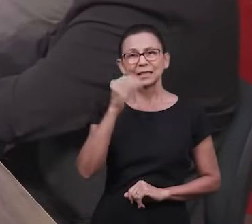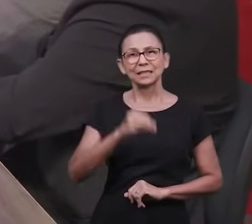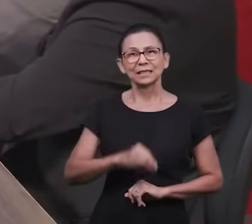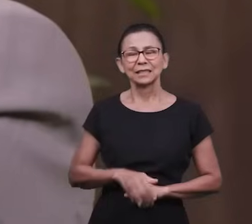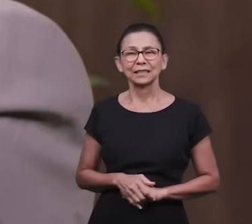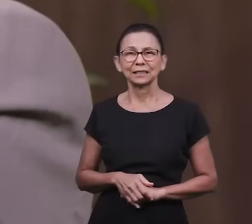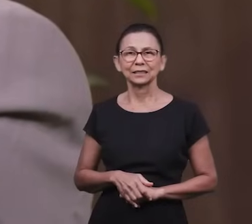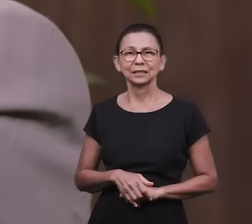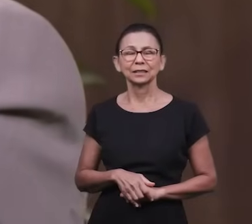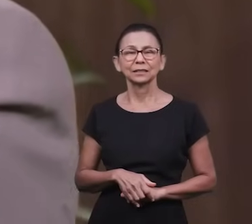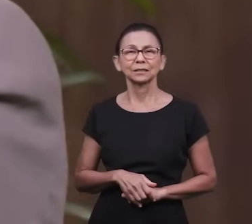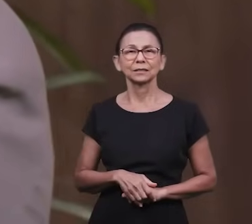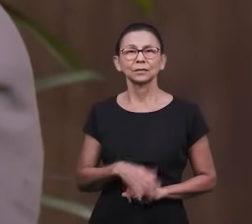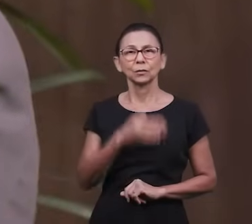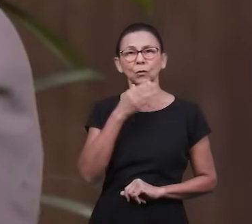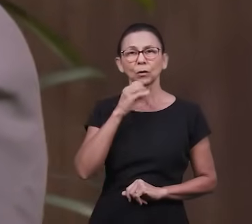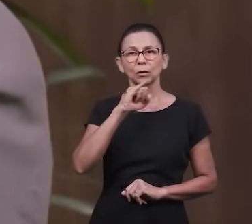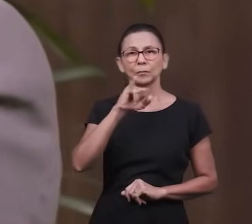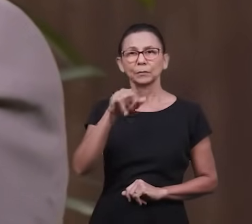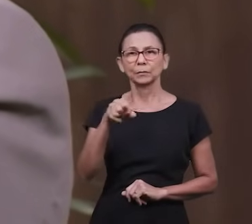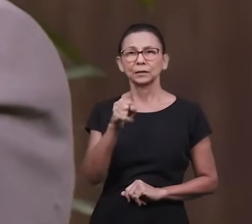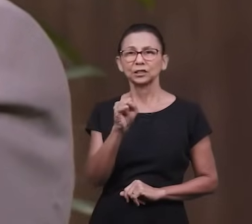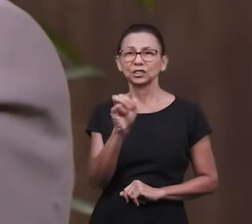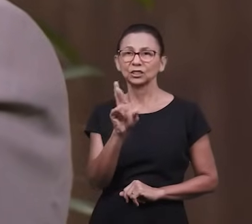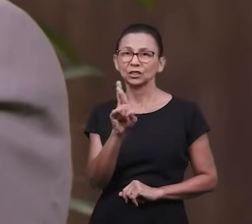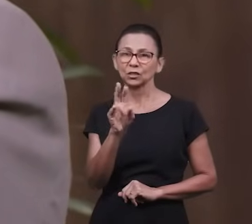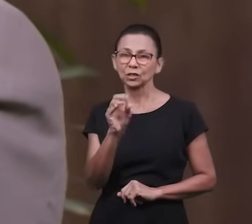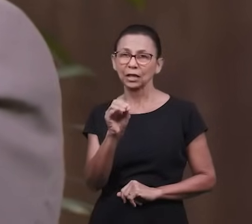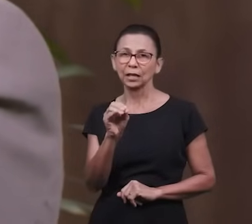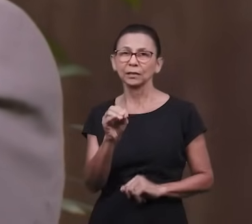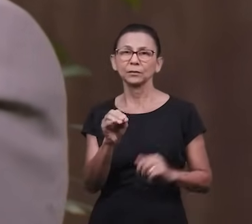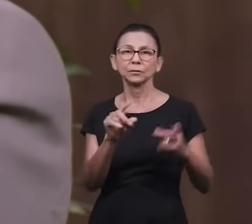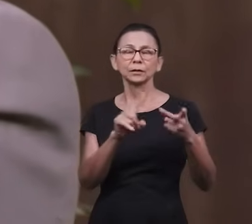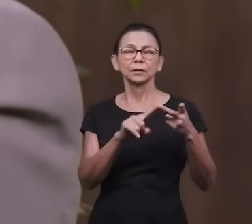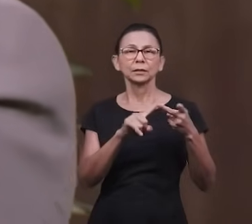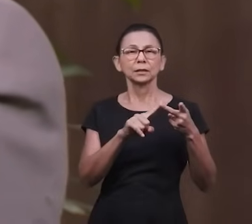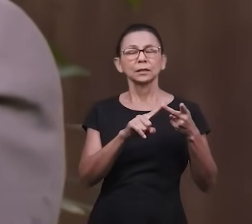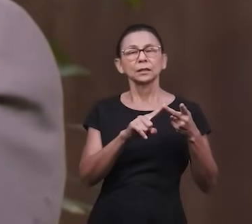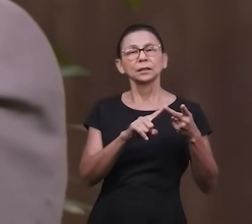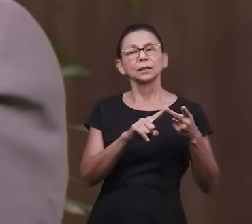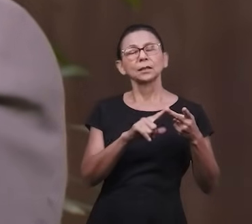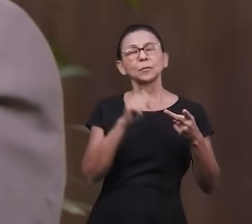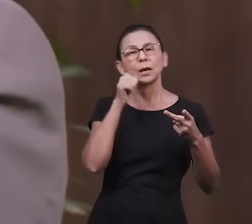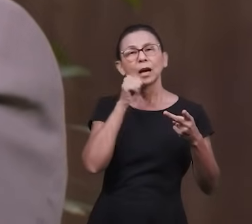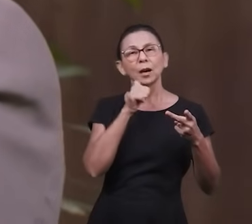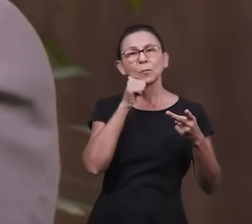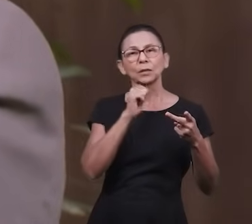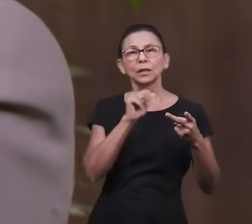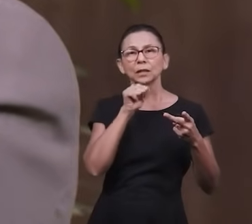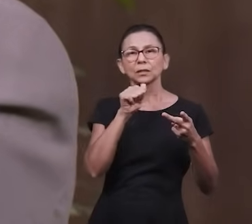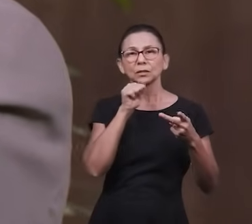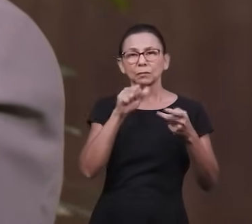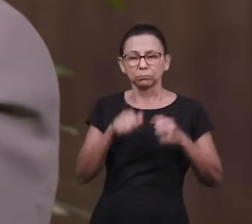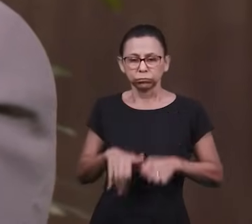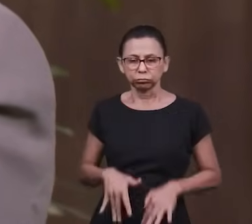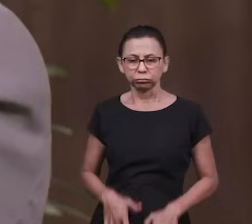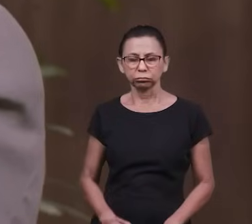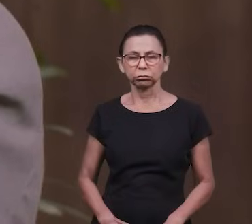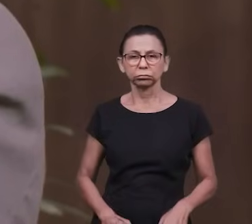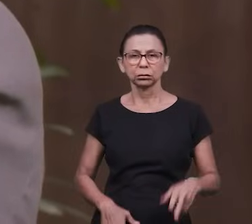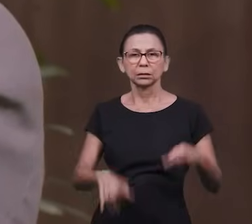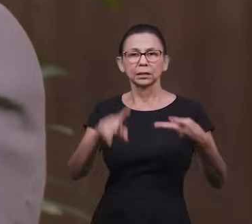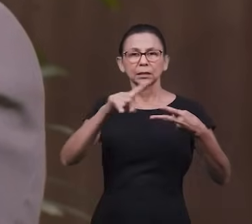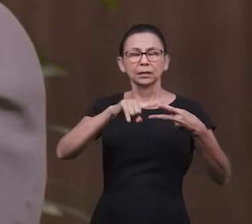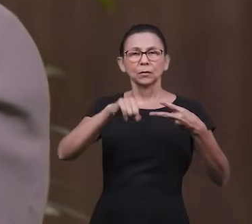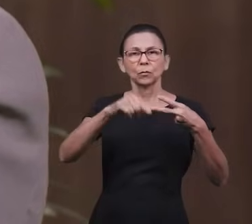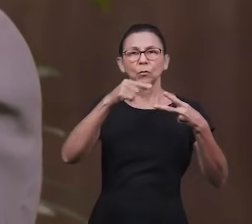de Jairo e a experiência da mulher do fluxo de sangue. Os dois abordaram Jesus. Jairo